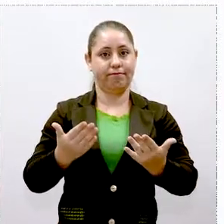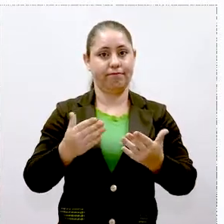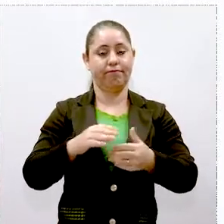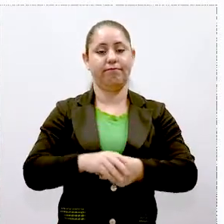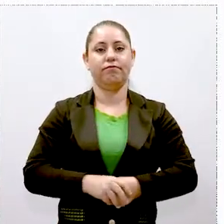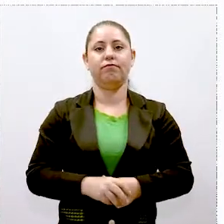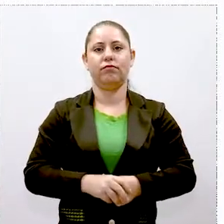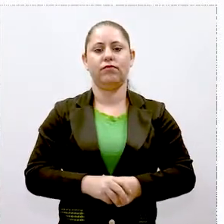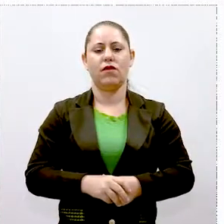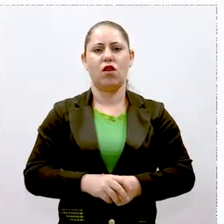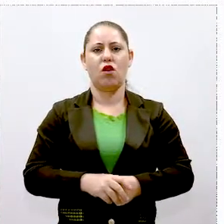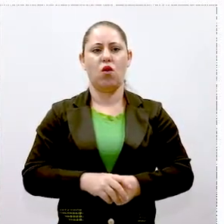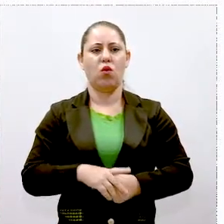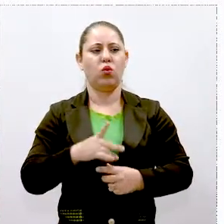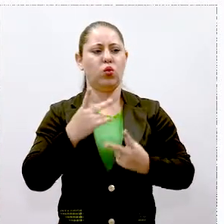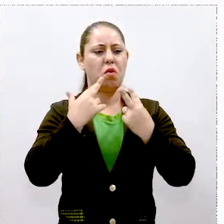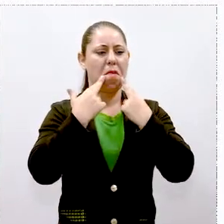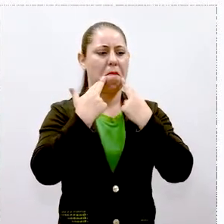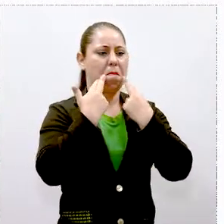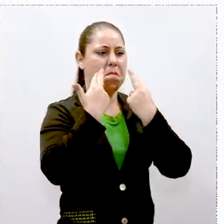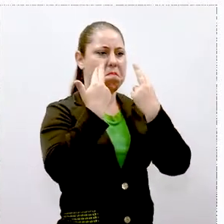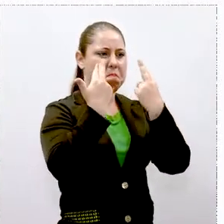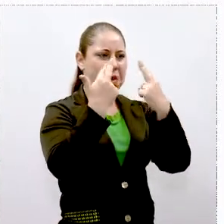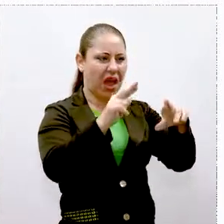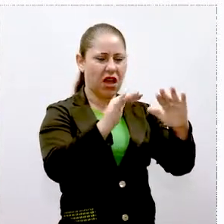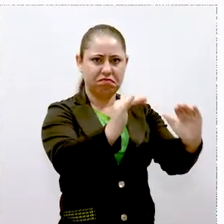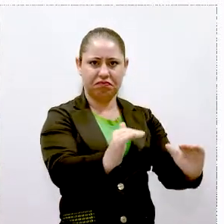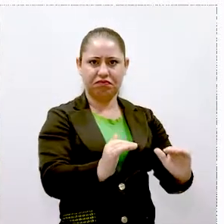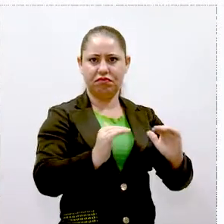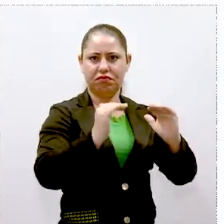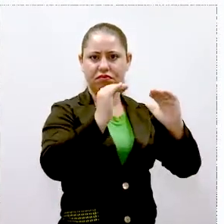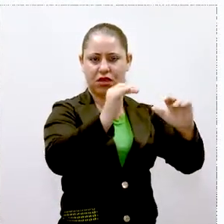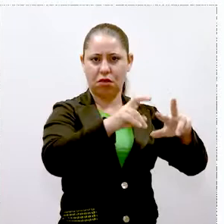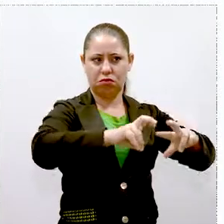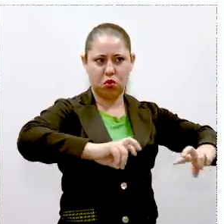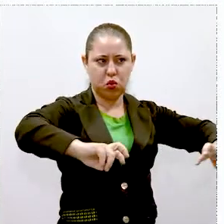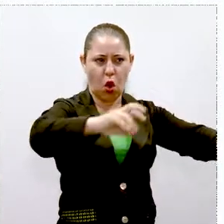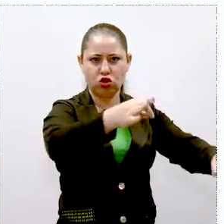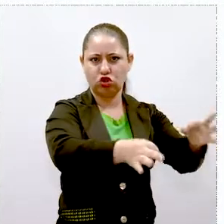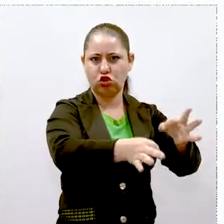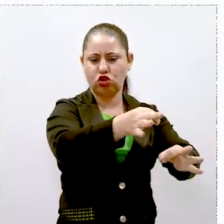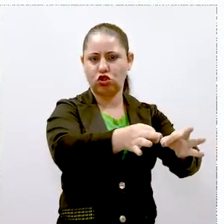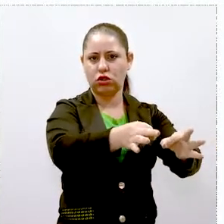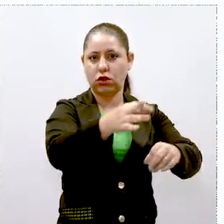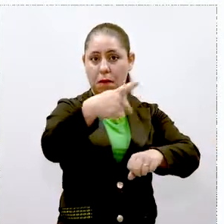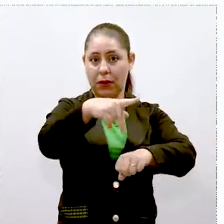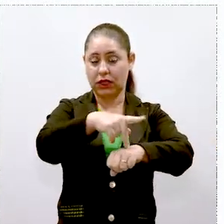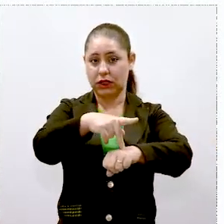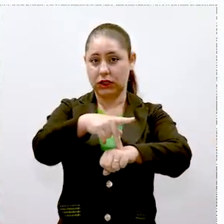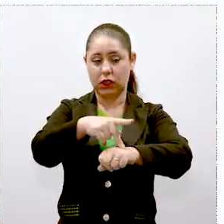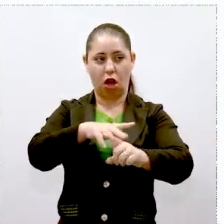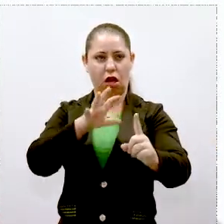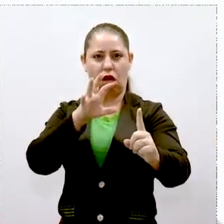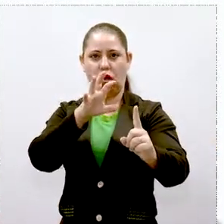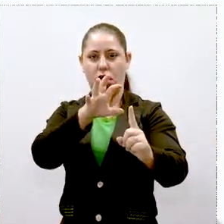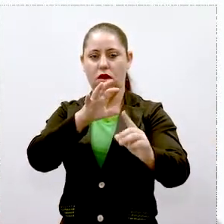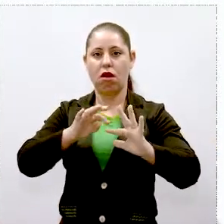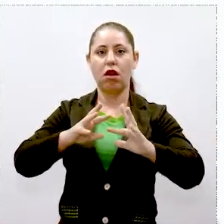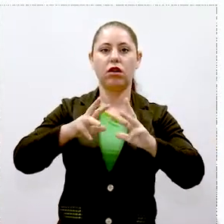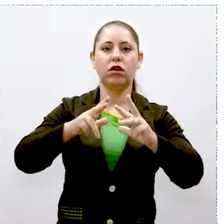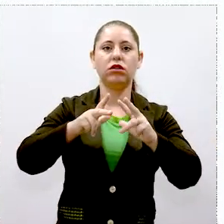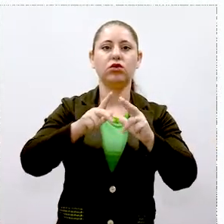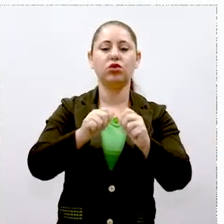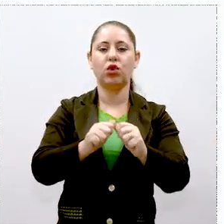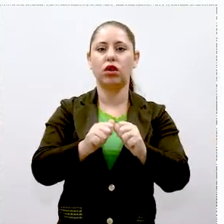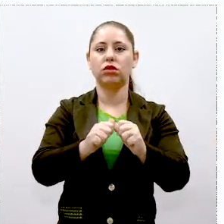que, afrontando a Suprema Corte do país, atacou praticamente todos